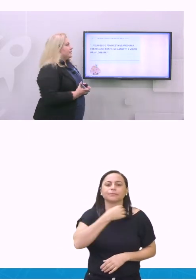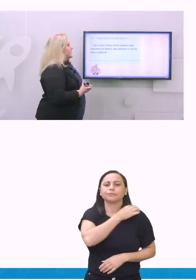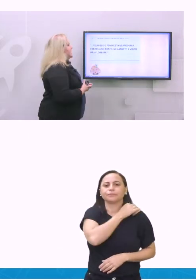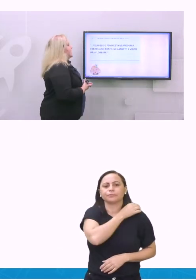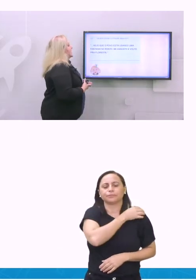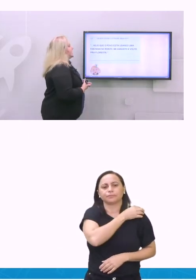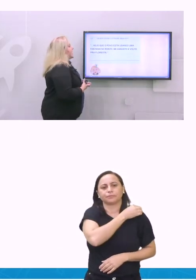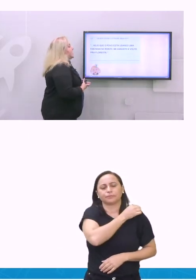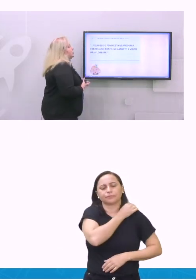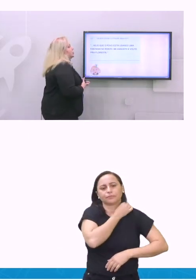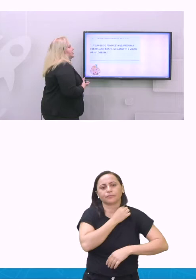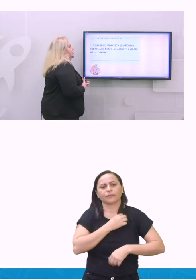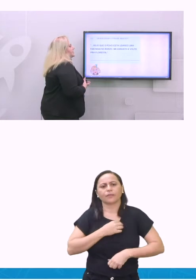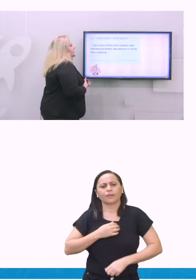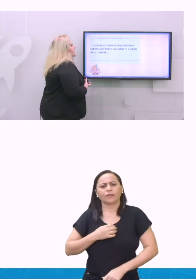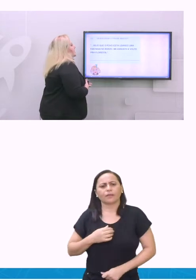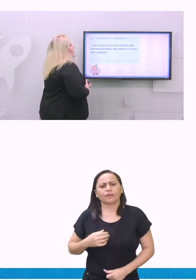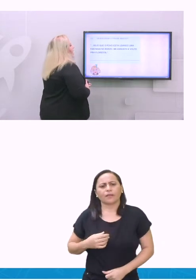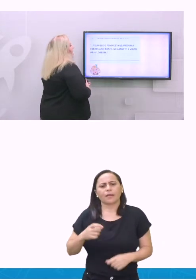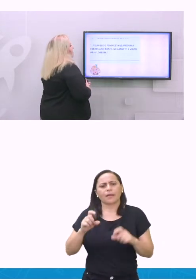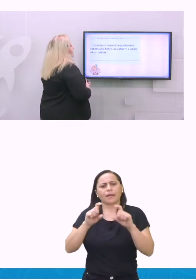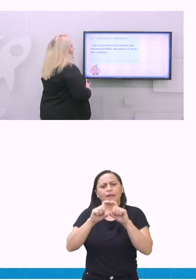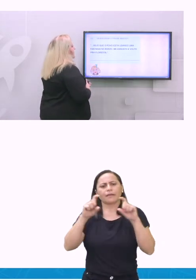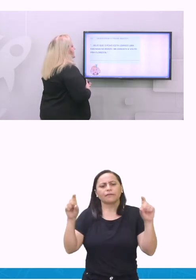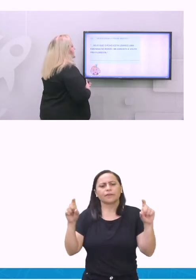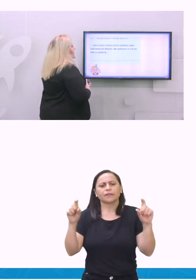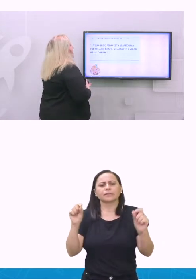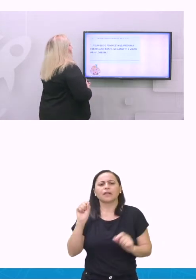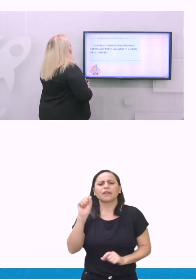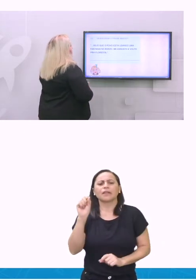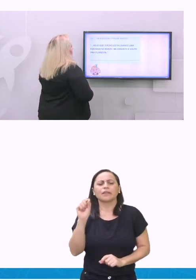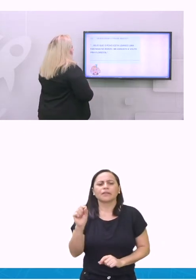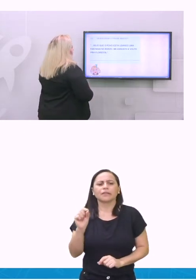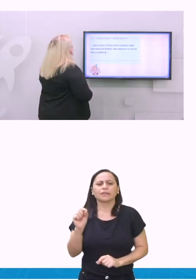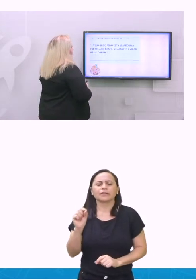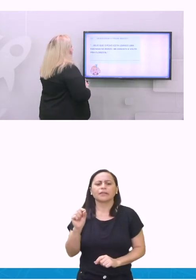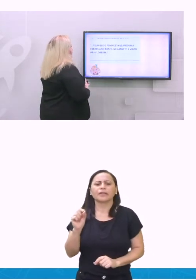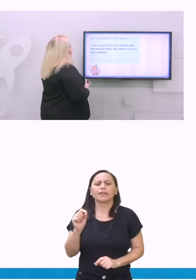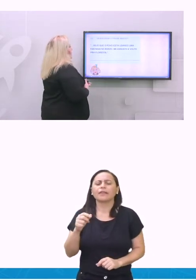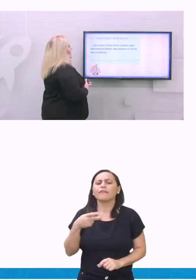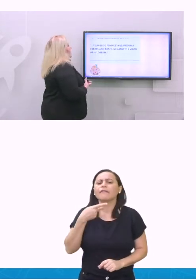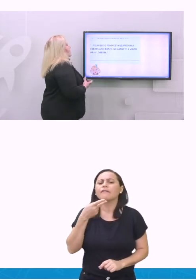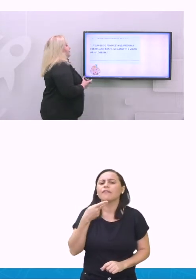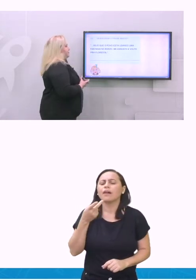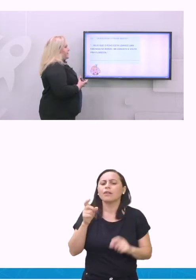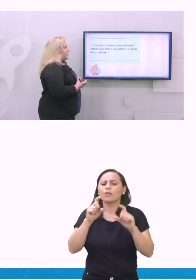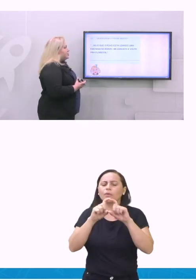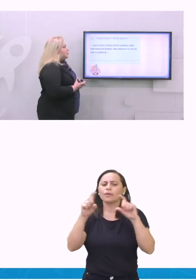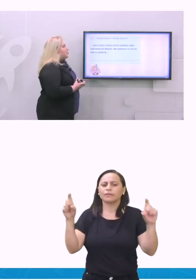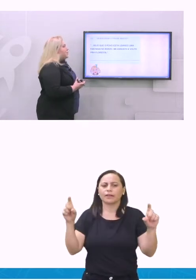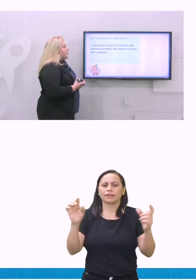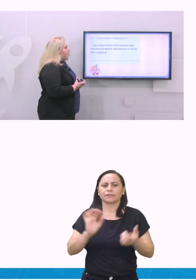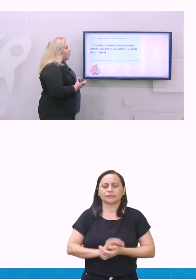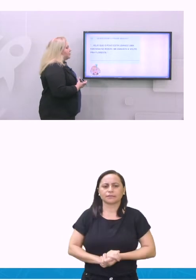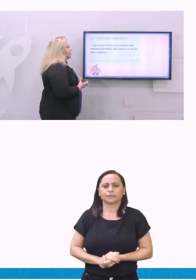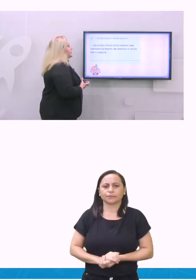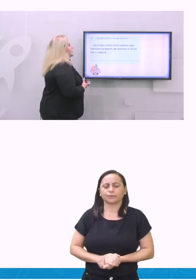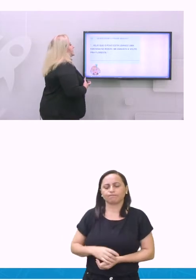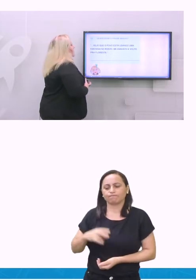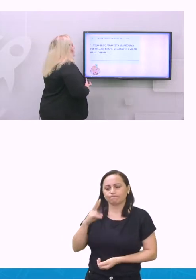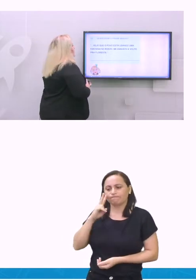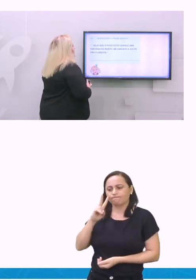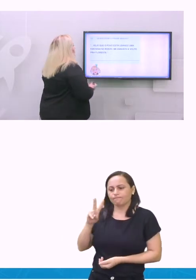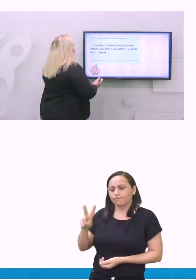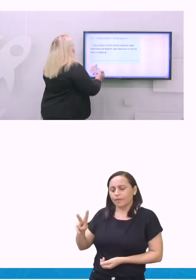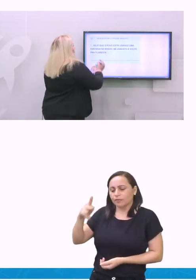ó: quem disse a frase abaixo? Vejo que o povo